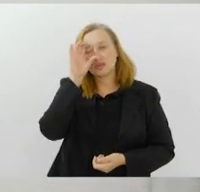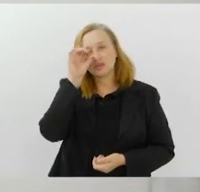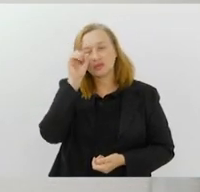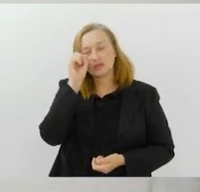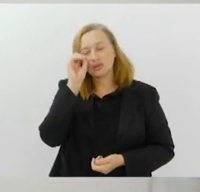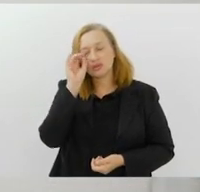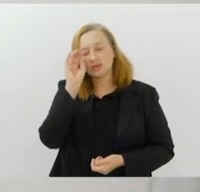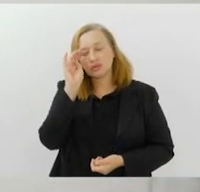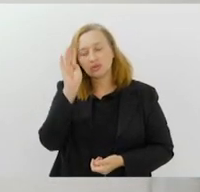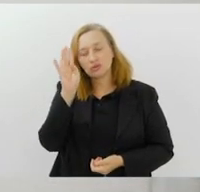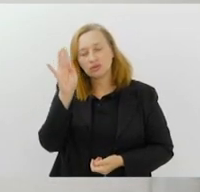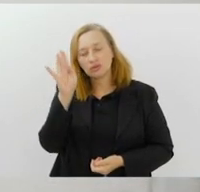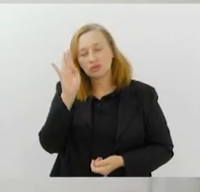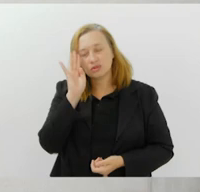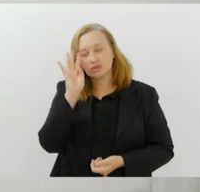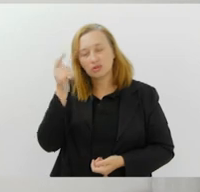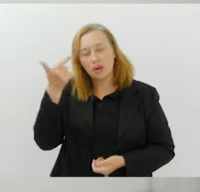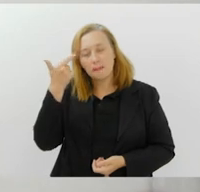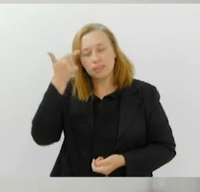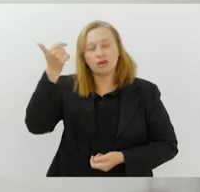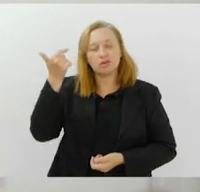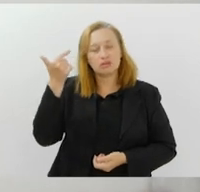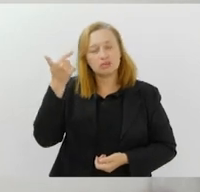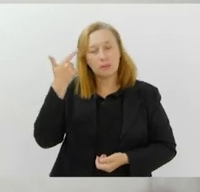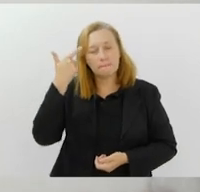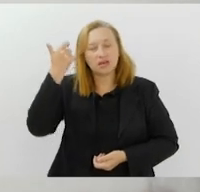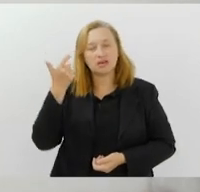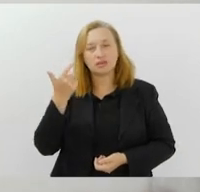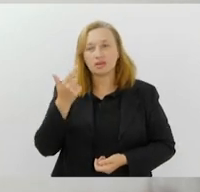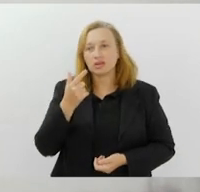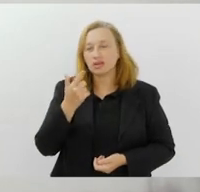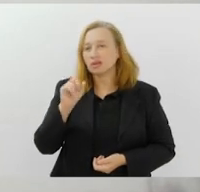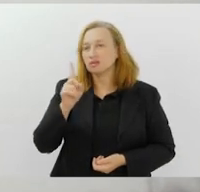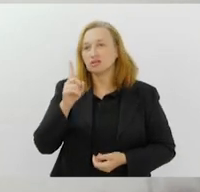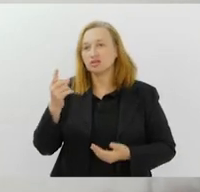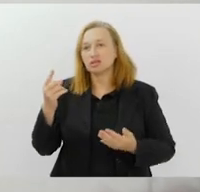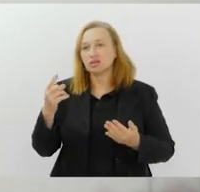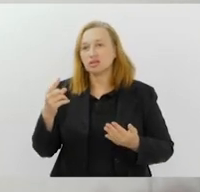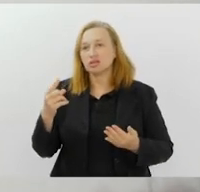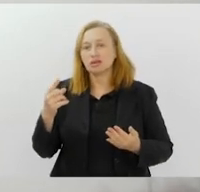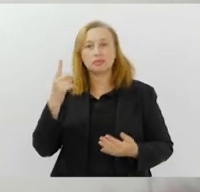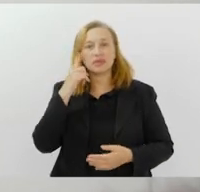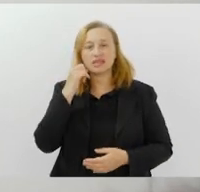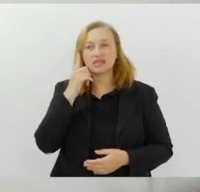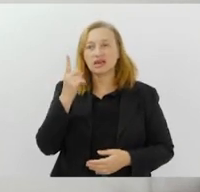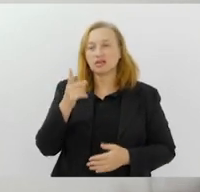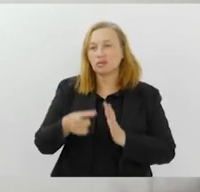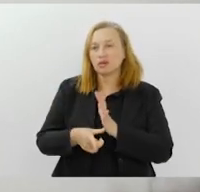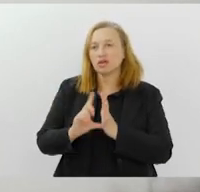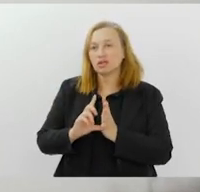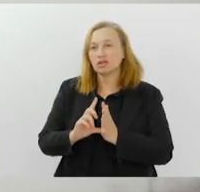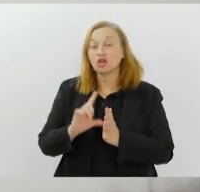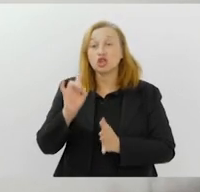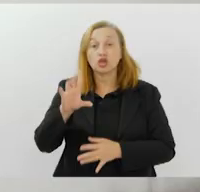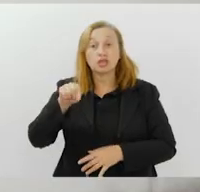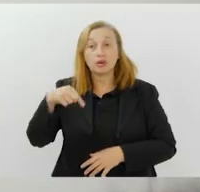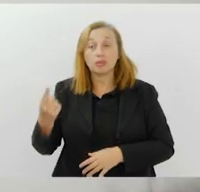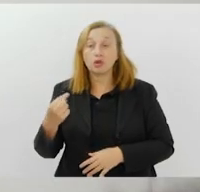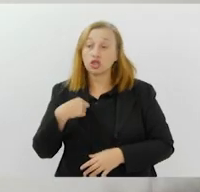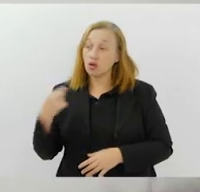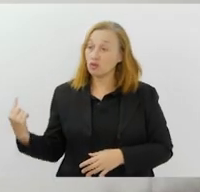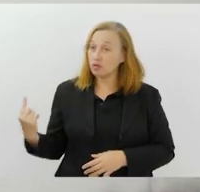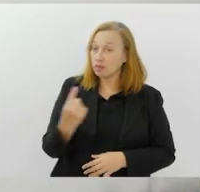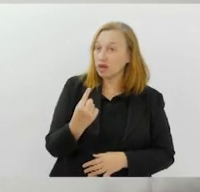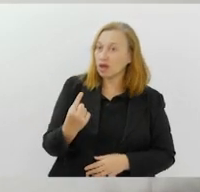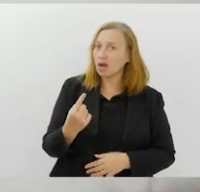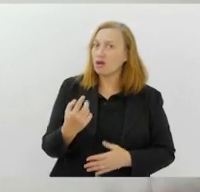várias vezes que eu tomo um tiro na cabeça eu não tinha associado eu só associei quando eu tava vindo para cá e eu falei Caraca eu acho